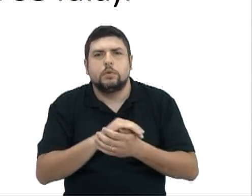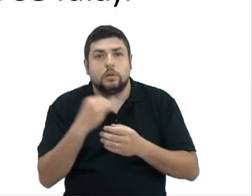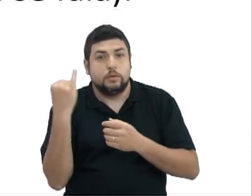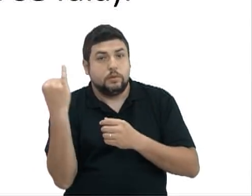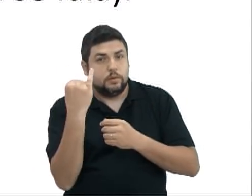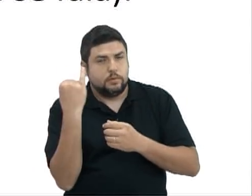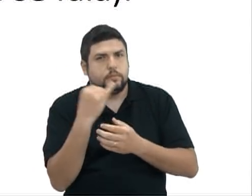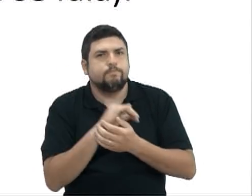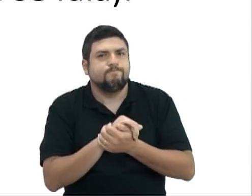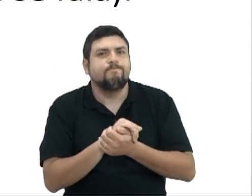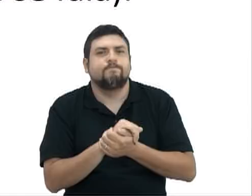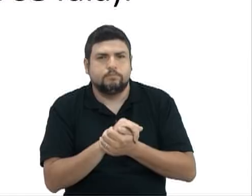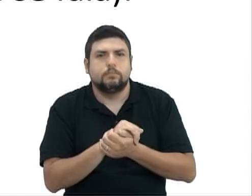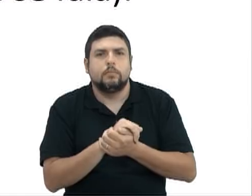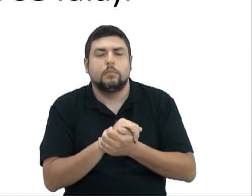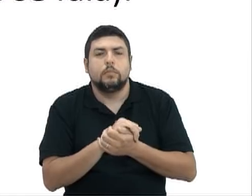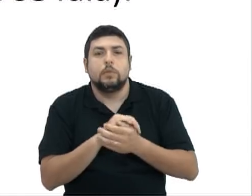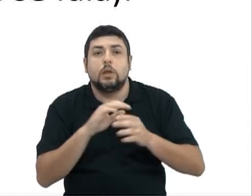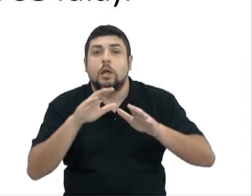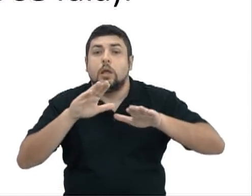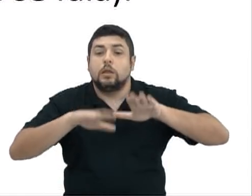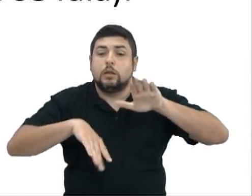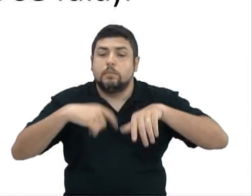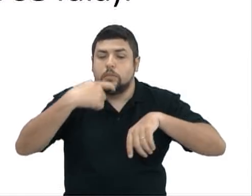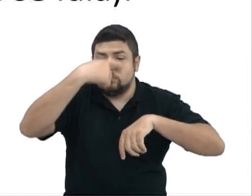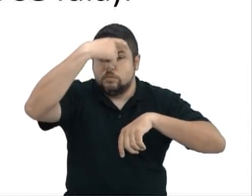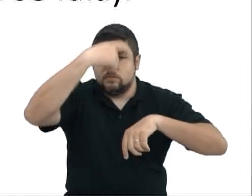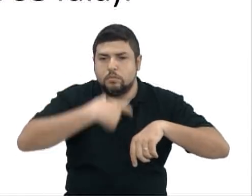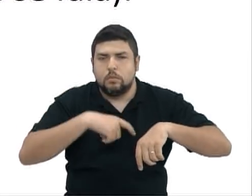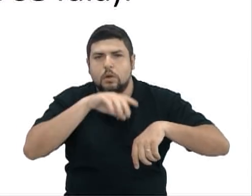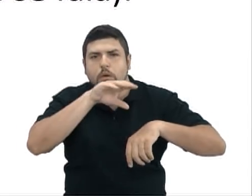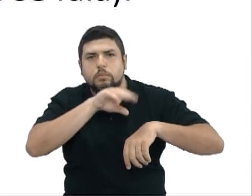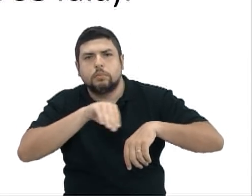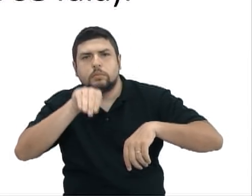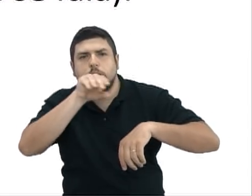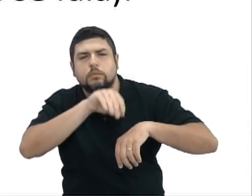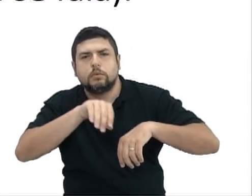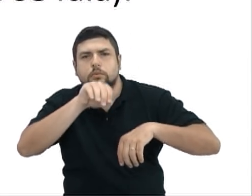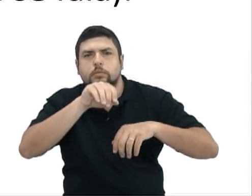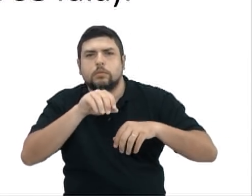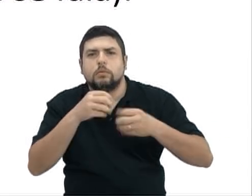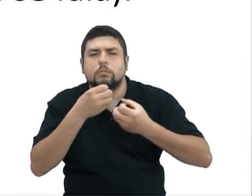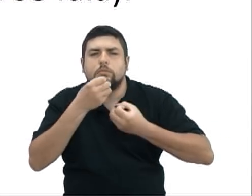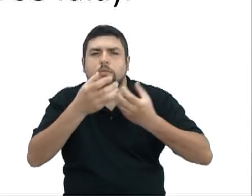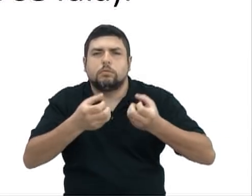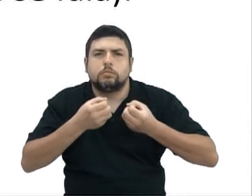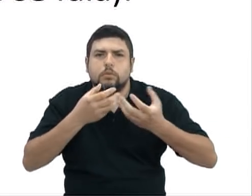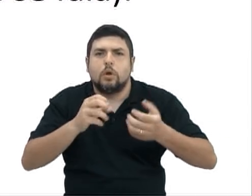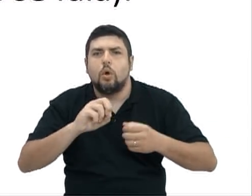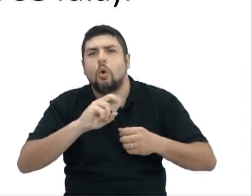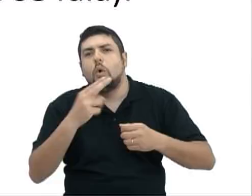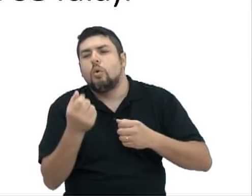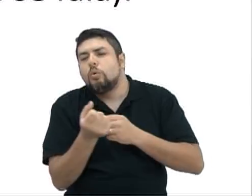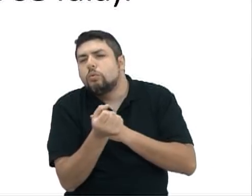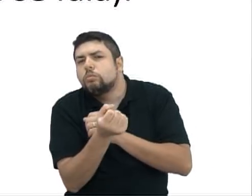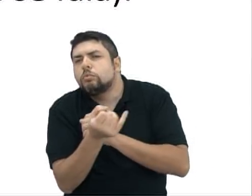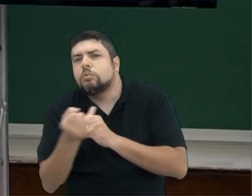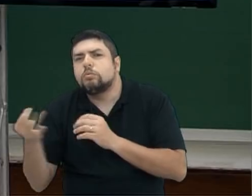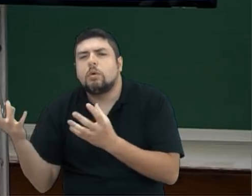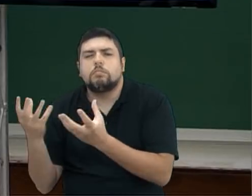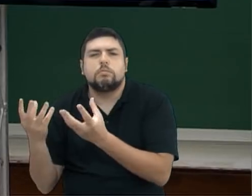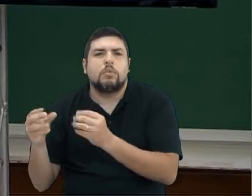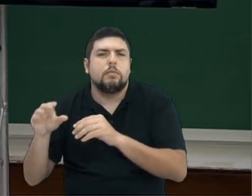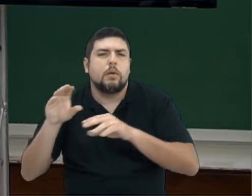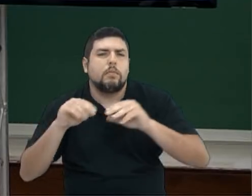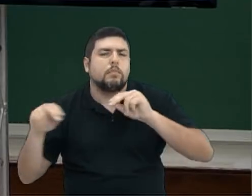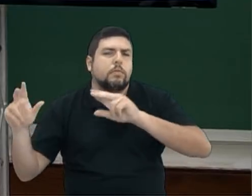Isso quer dizer que dependendo de quem fala e de quantas pessoas são quem está falando, vai